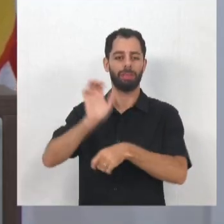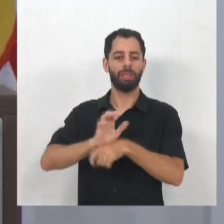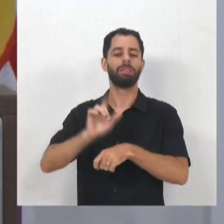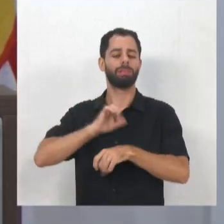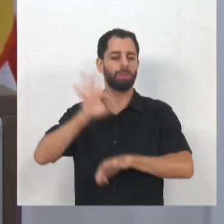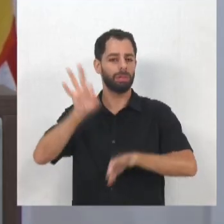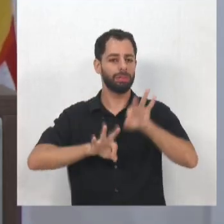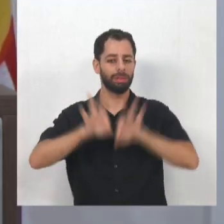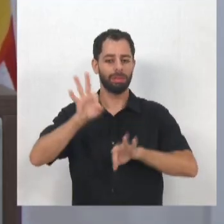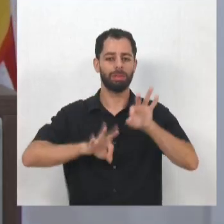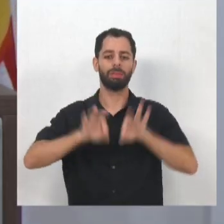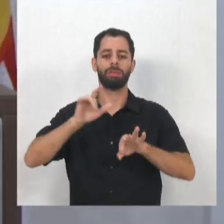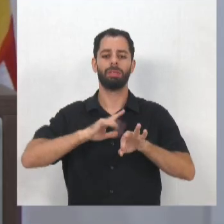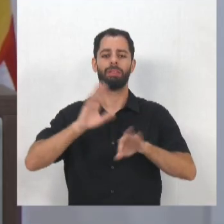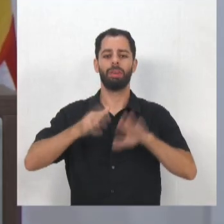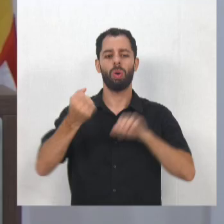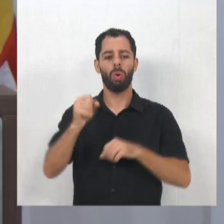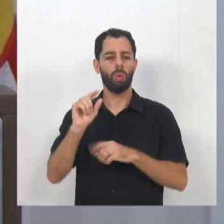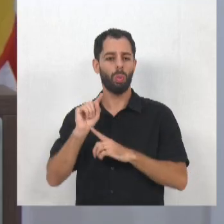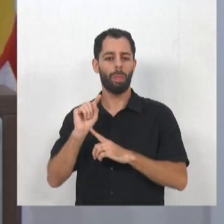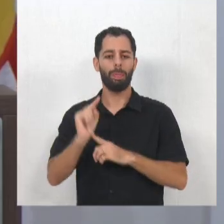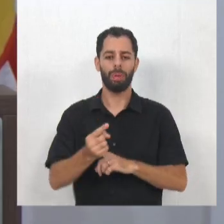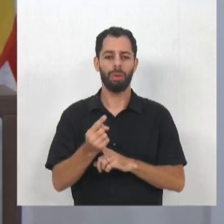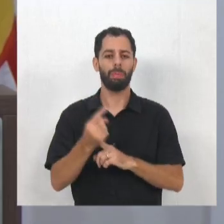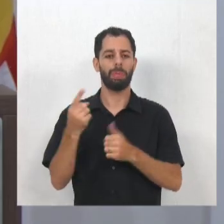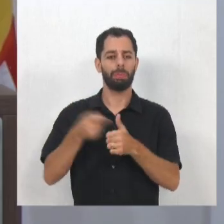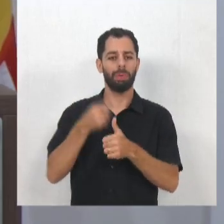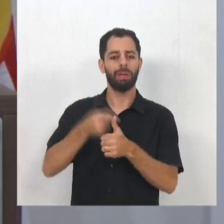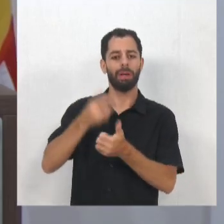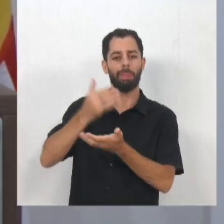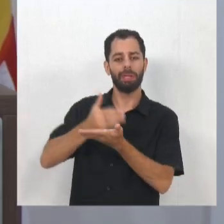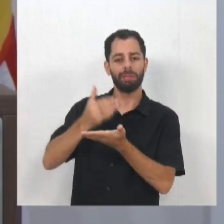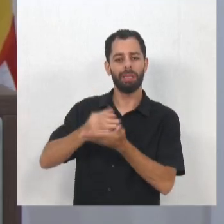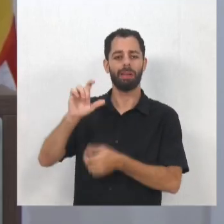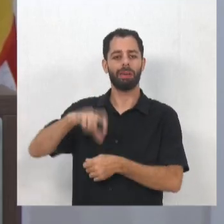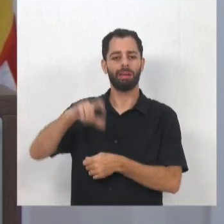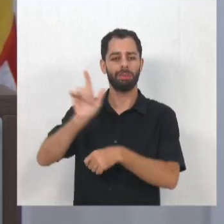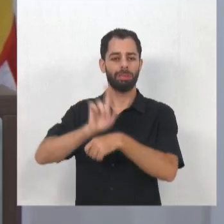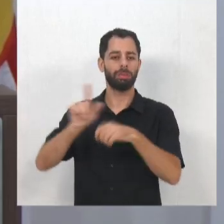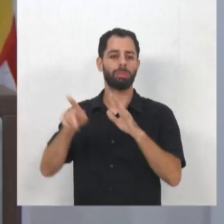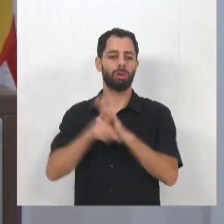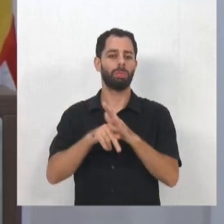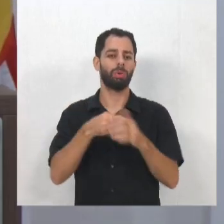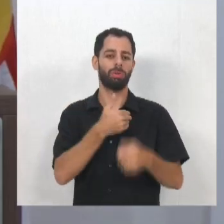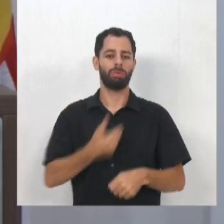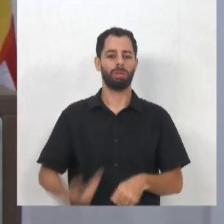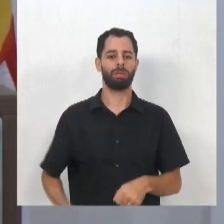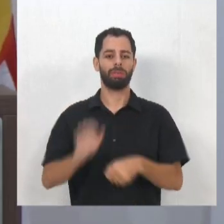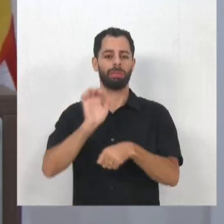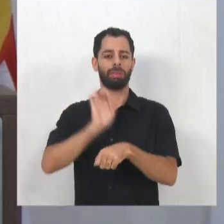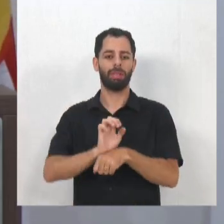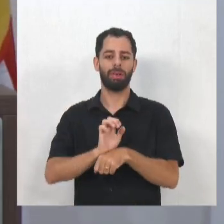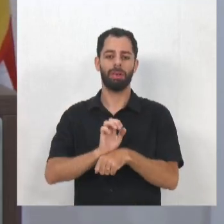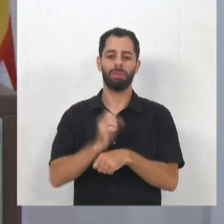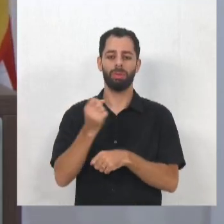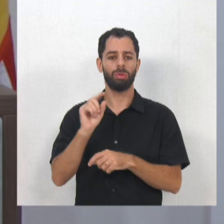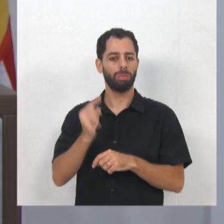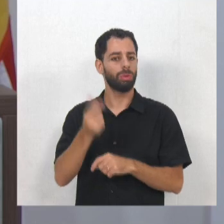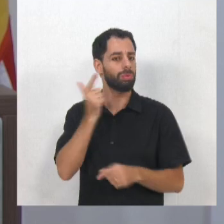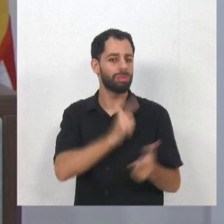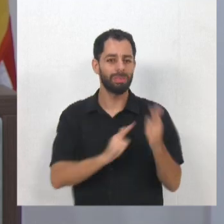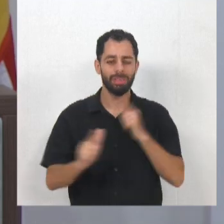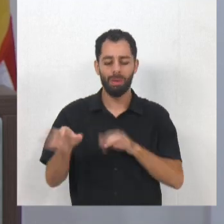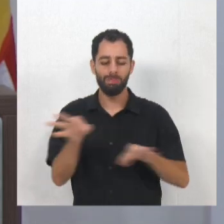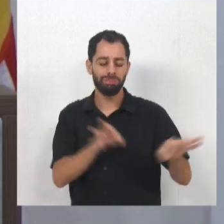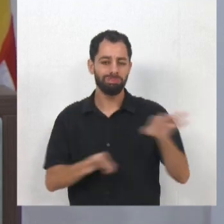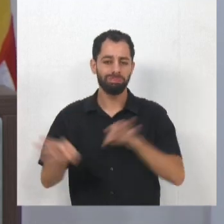isso, nós tínhamos às vezes 8 mil, que era a primeira parcela do cartão gestão do governo do Estado, simplesmente esses 8 mil nós fazíamos render muito dinheiro,